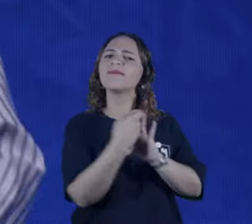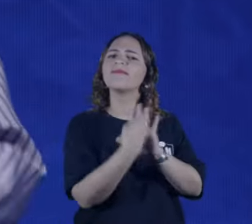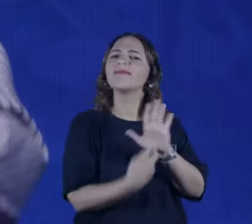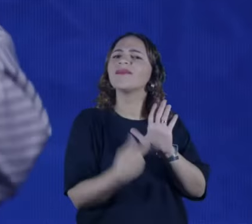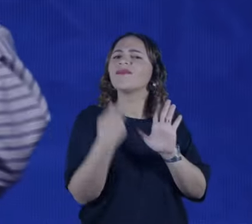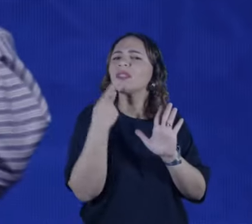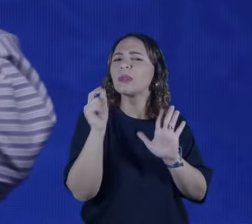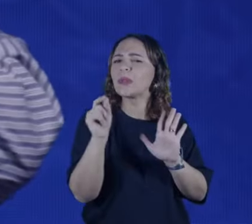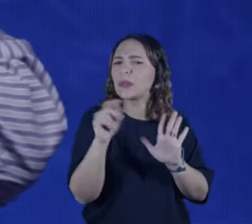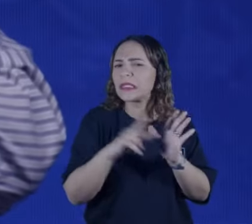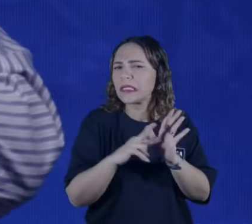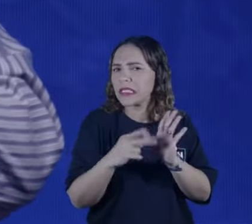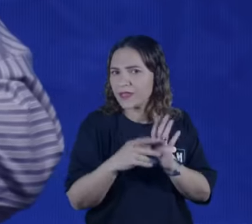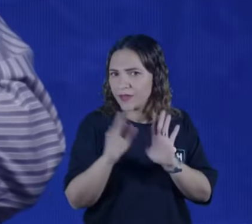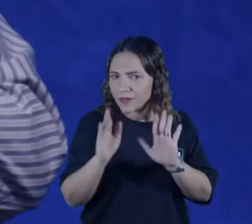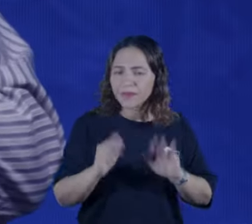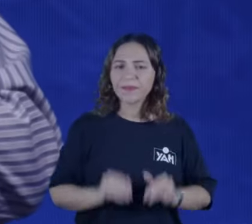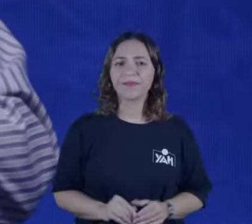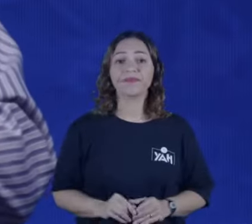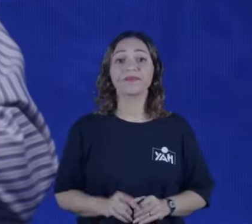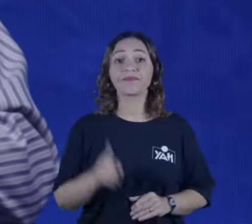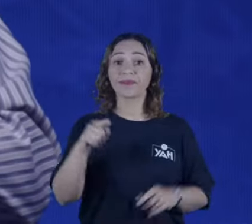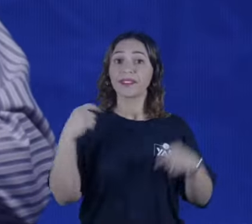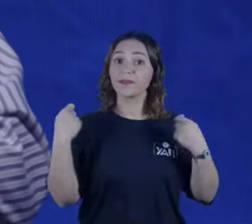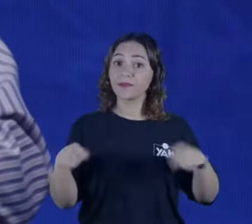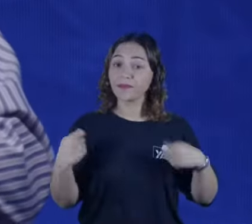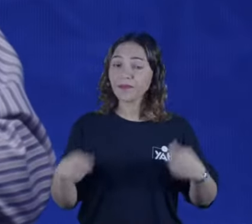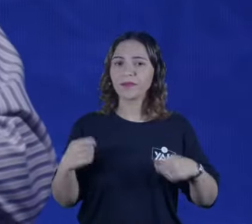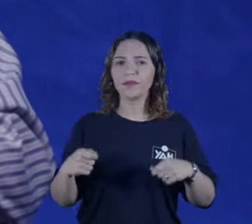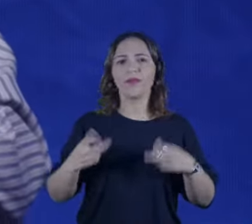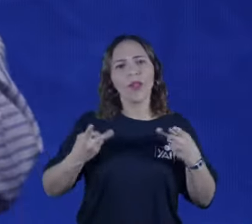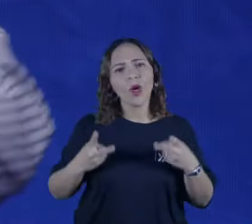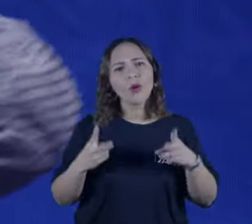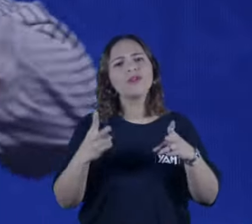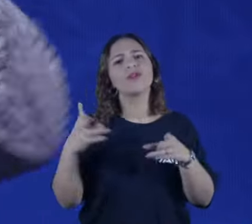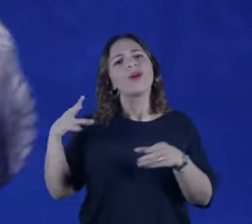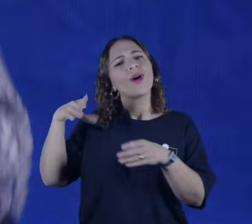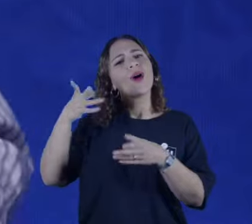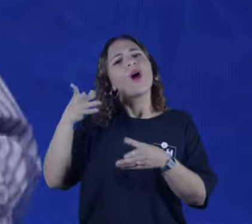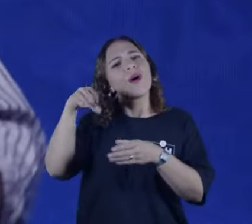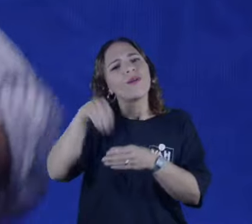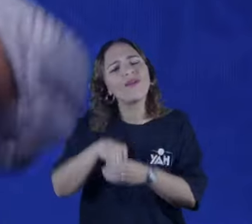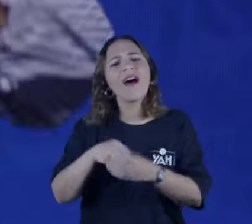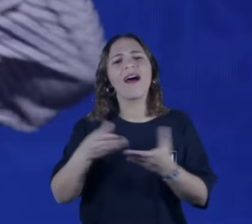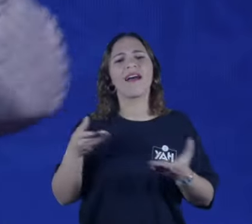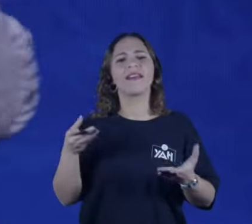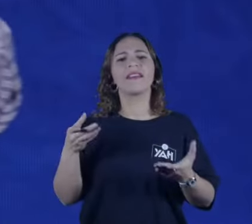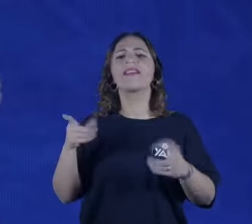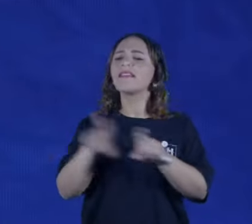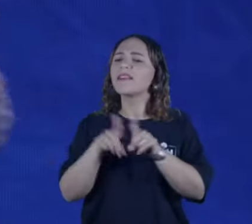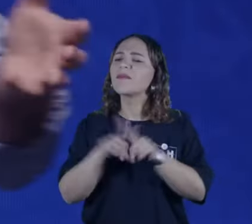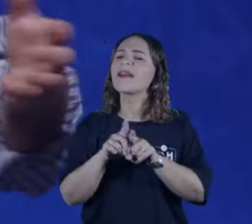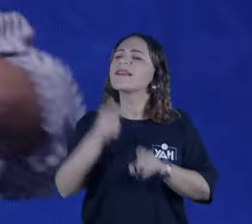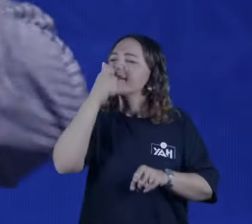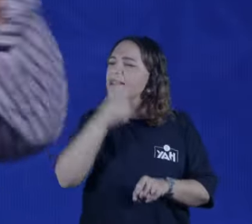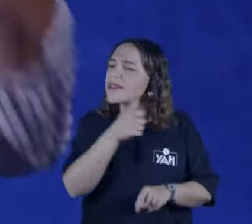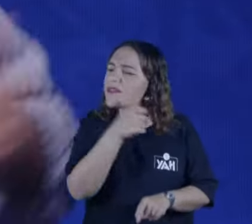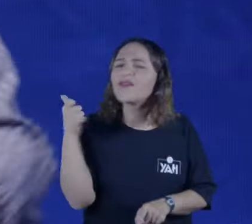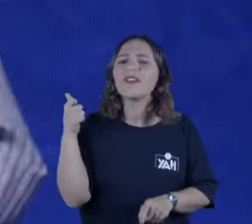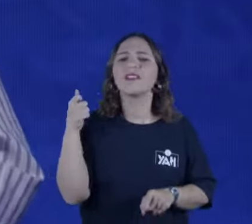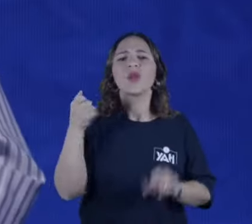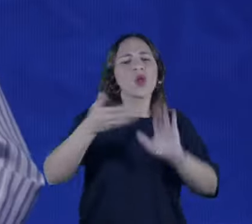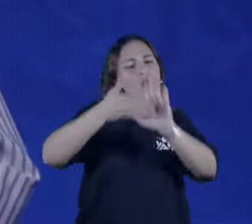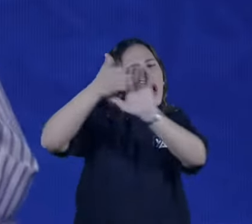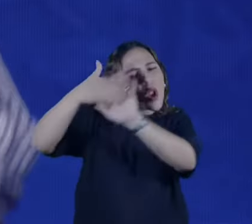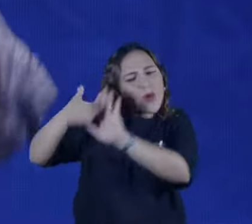Hebreus está dizendo? Que você deve continuar ofertando a Deus sacrifícios de louvor, que são frutos de lábios